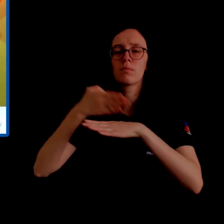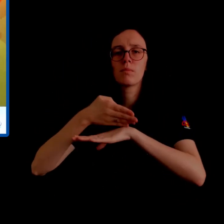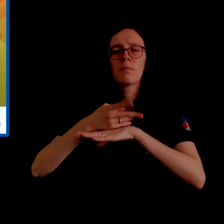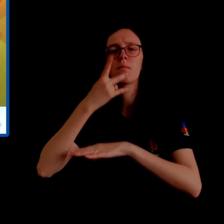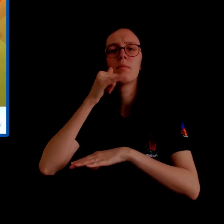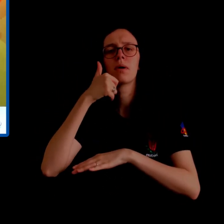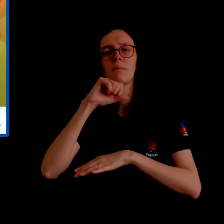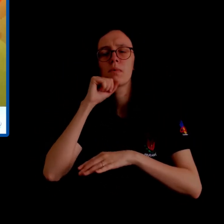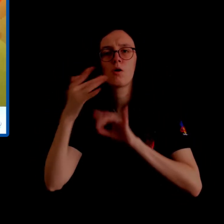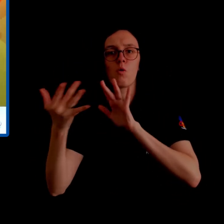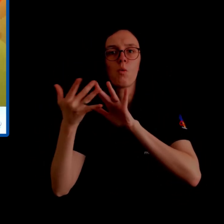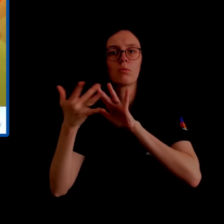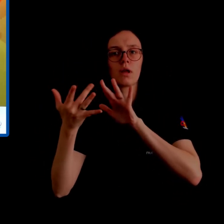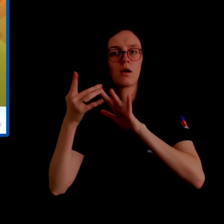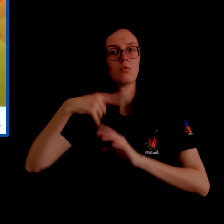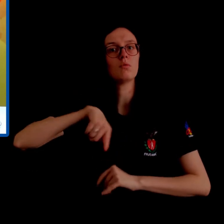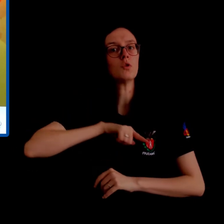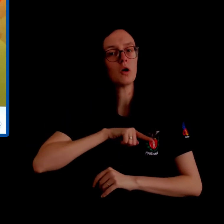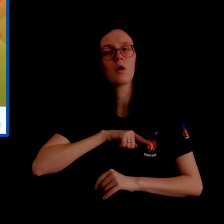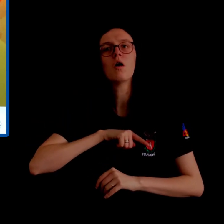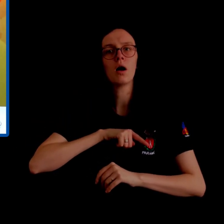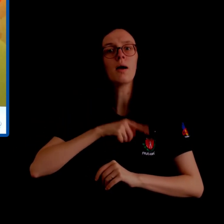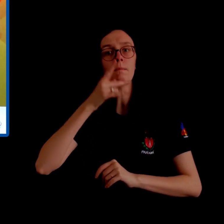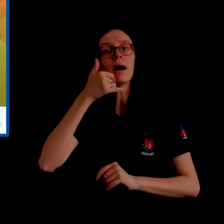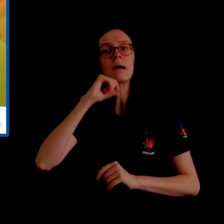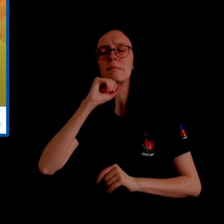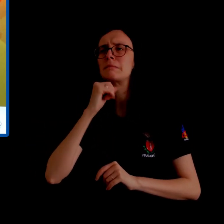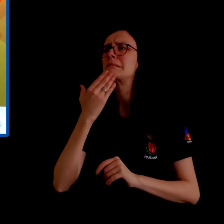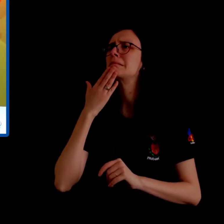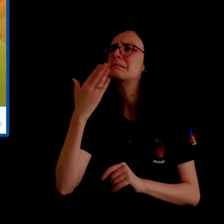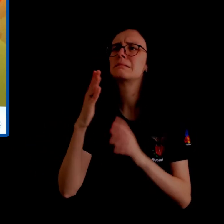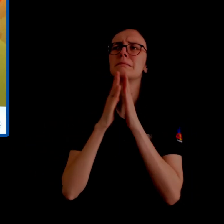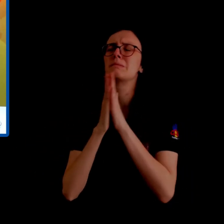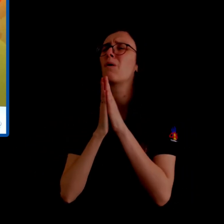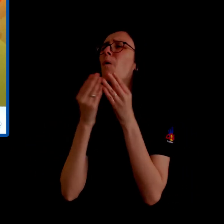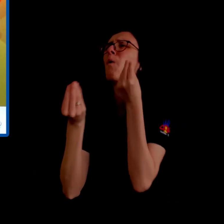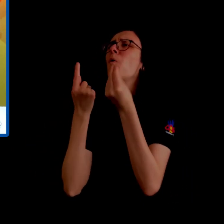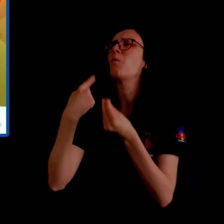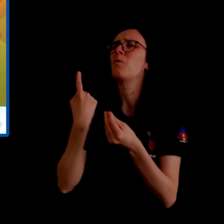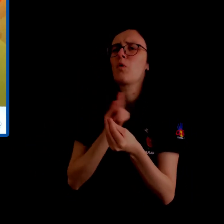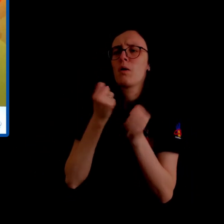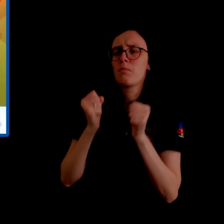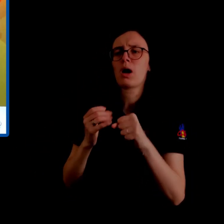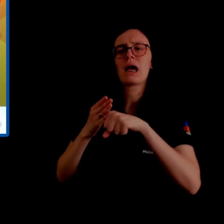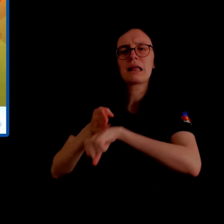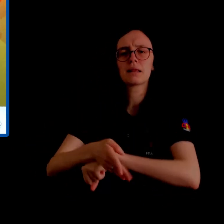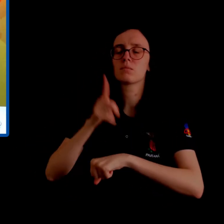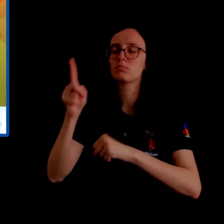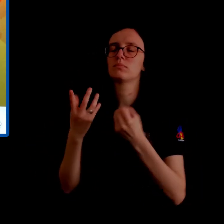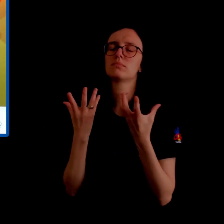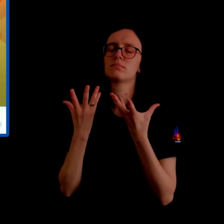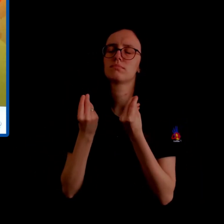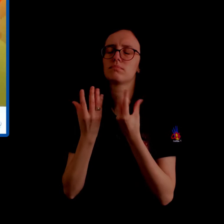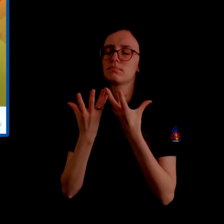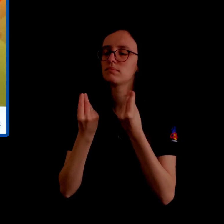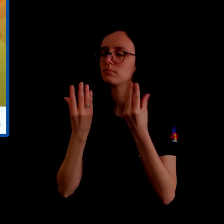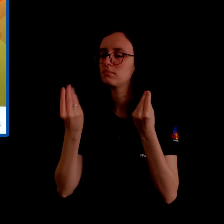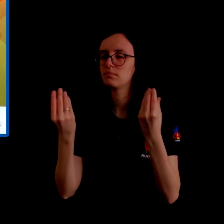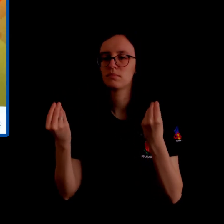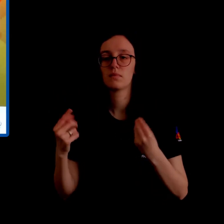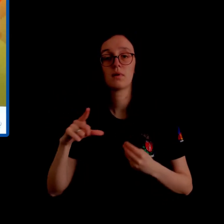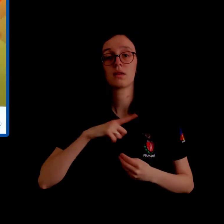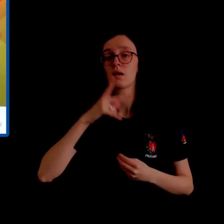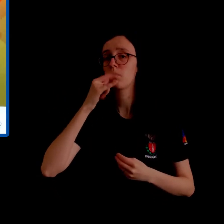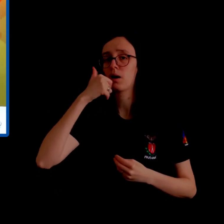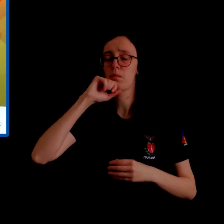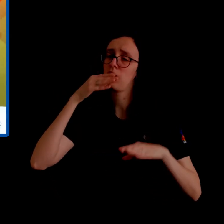contato conosco, né? Isso. Pedindo, dizendo, falando como que a gente pode acessar. E são muitos, gente. Tem pais que não